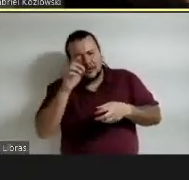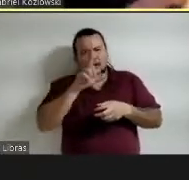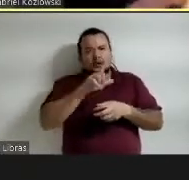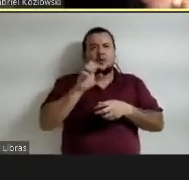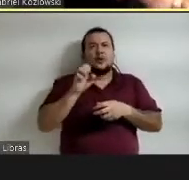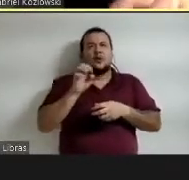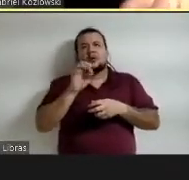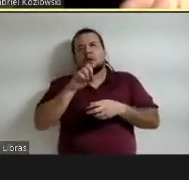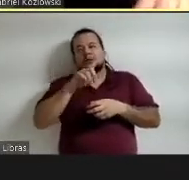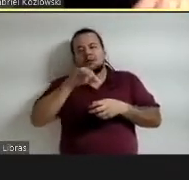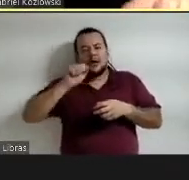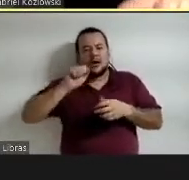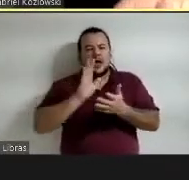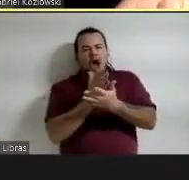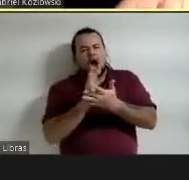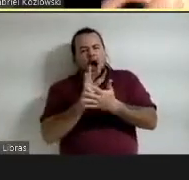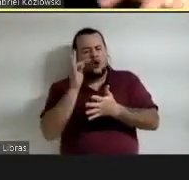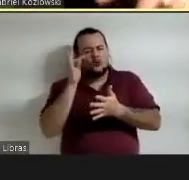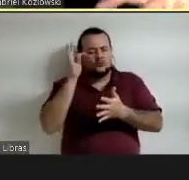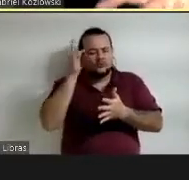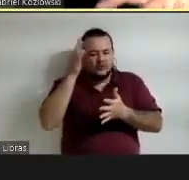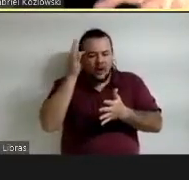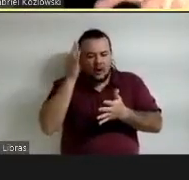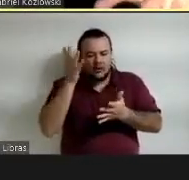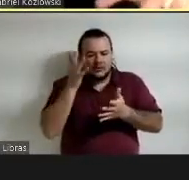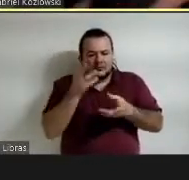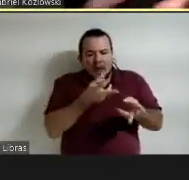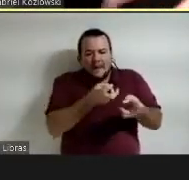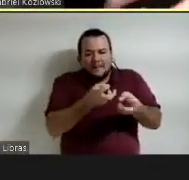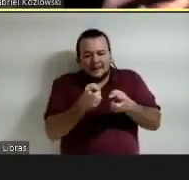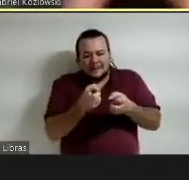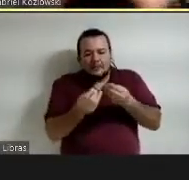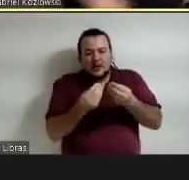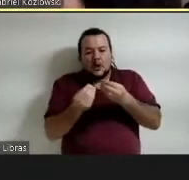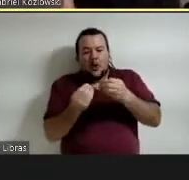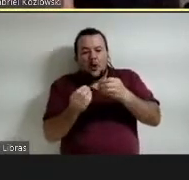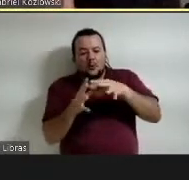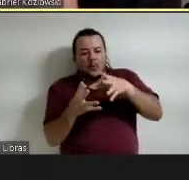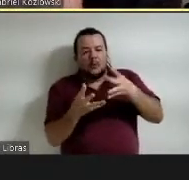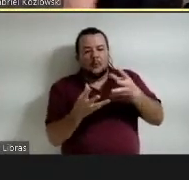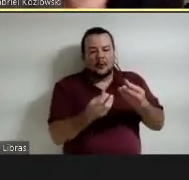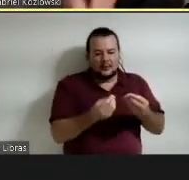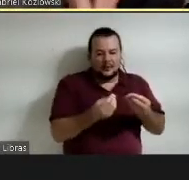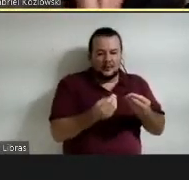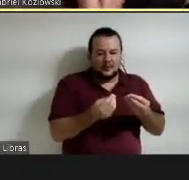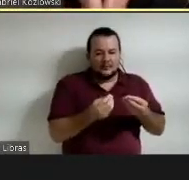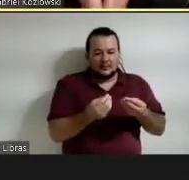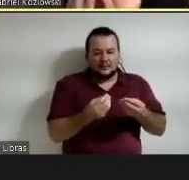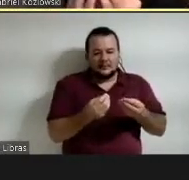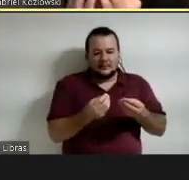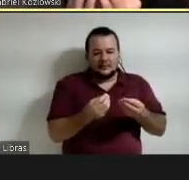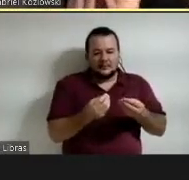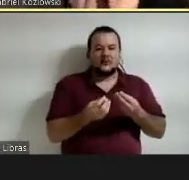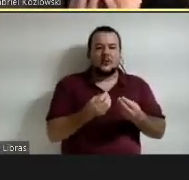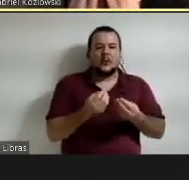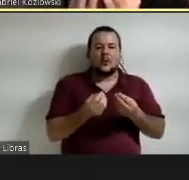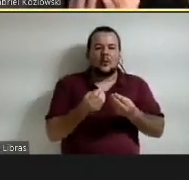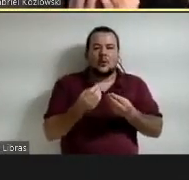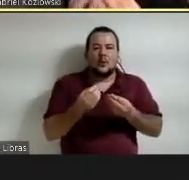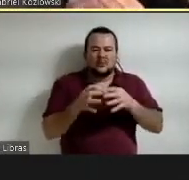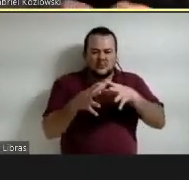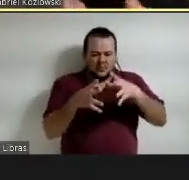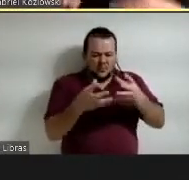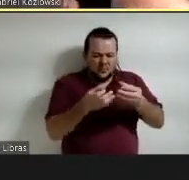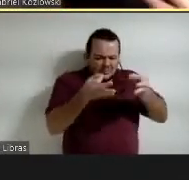a considerarem como a assimilação do planeta, a noção do globo, ou seja, uma unidade perfeita e